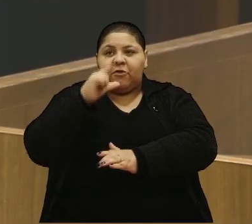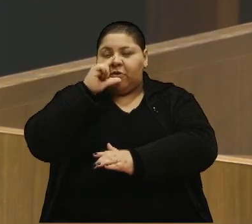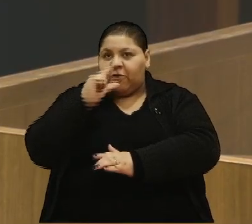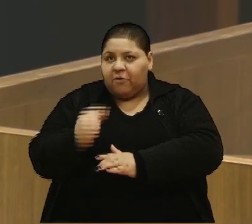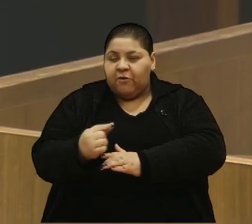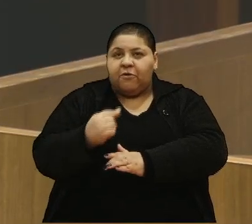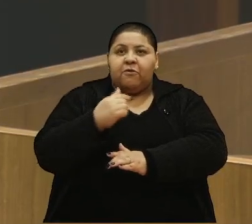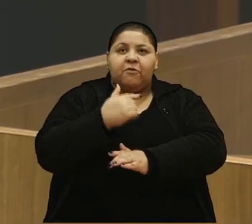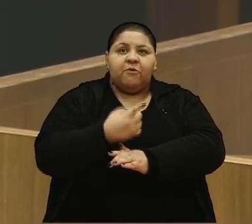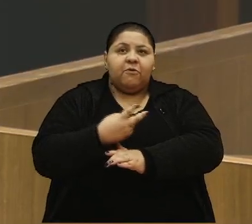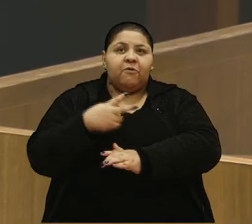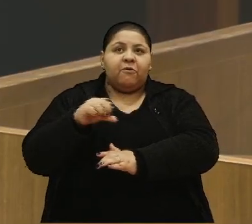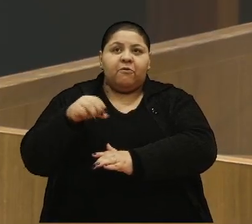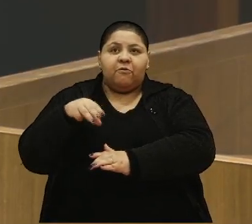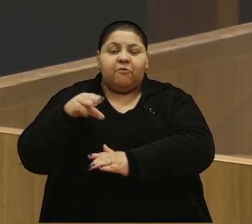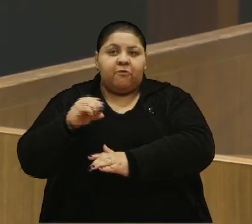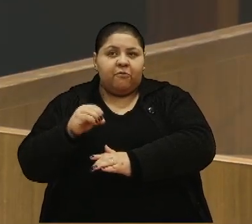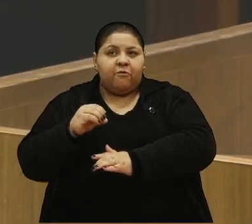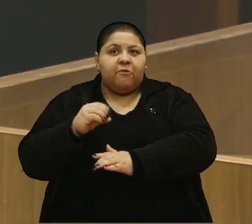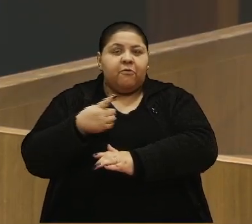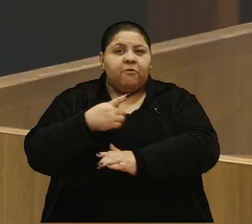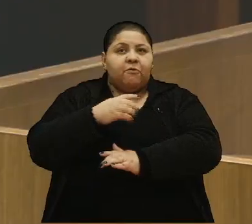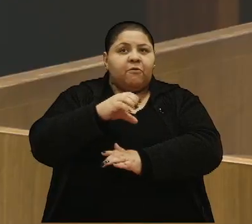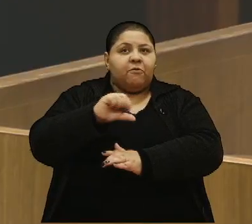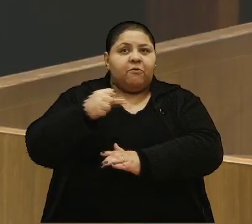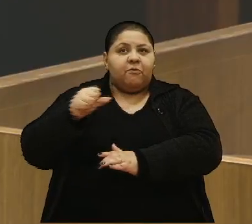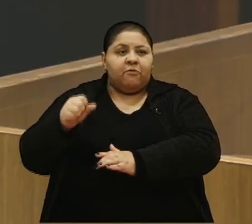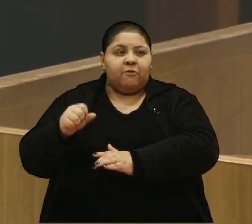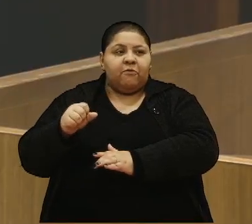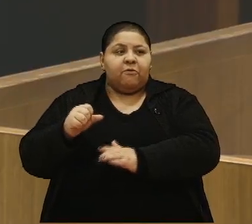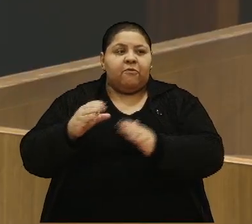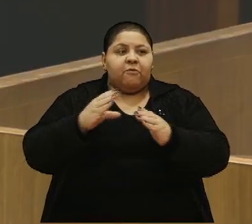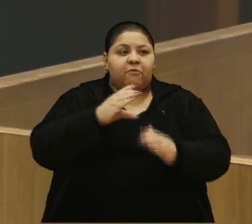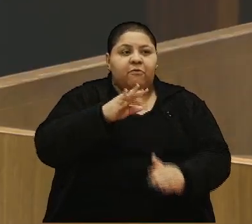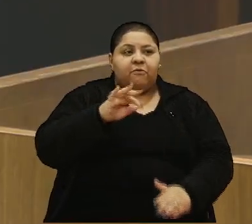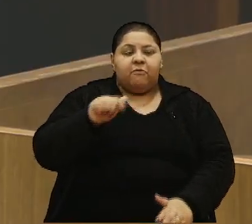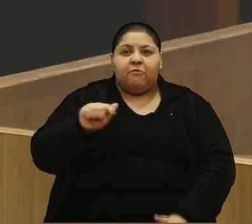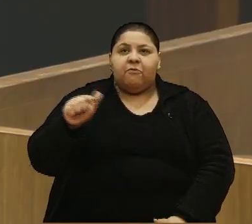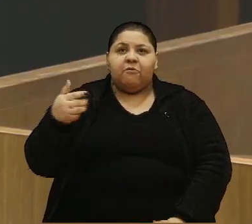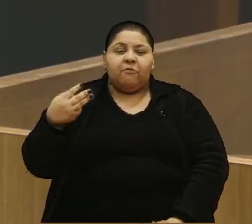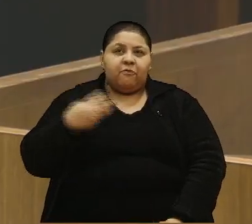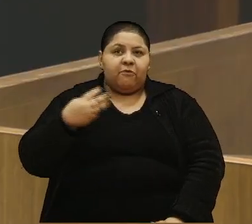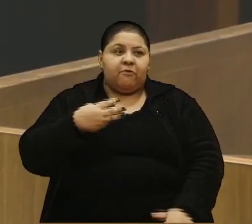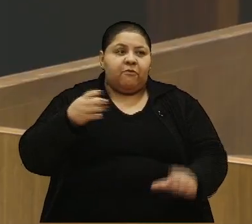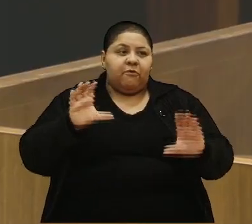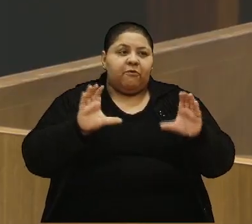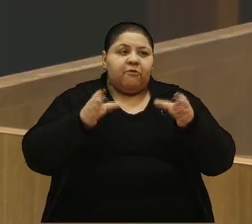de março de 1988, no CTG do 3º Grupo